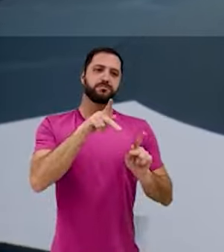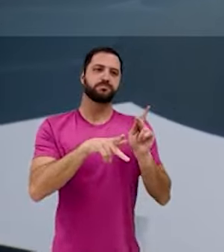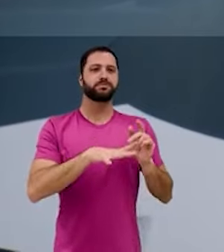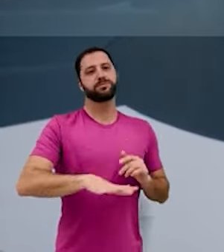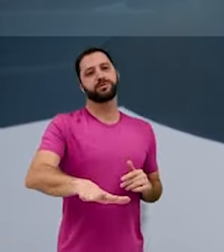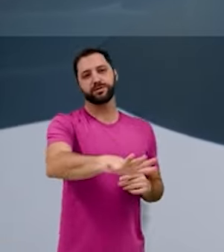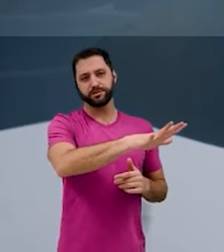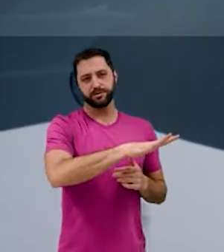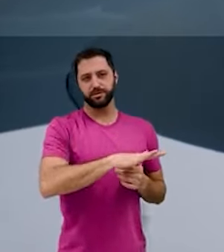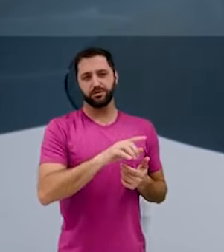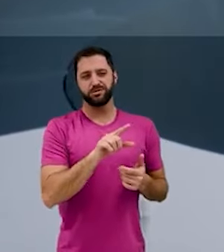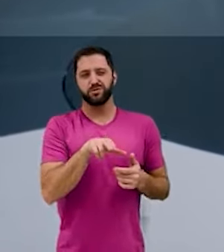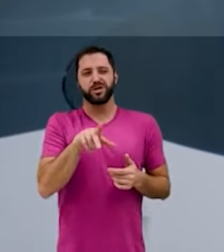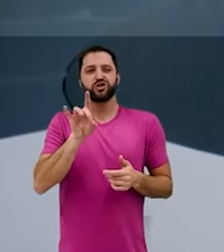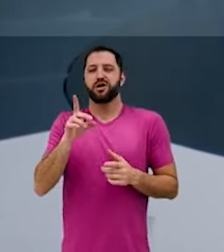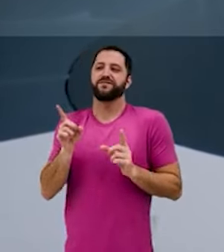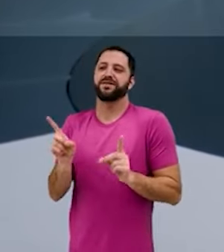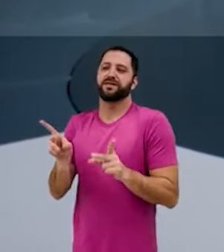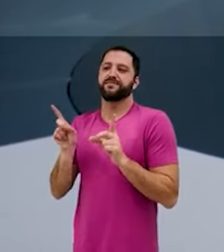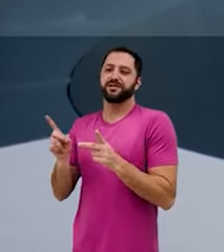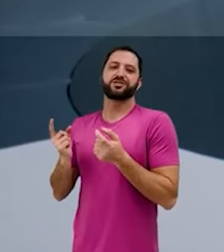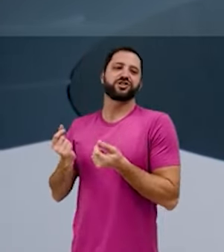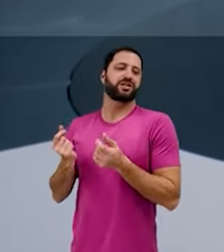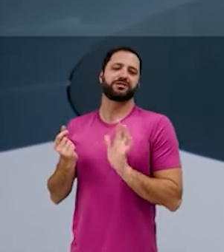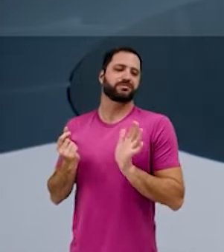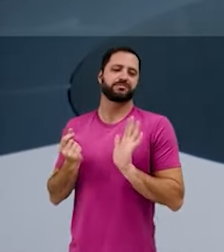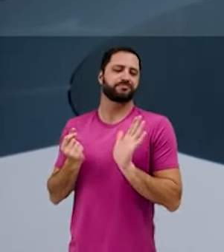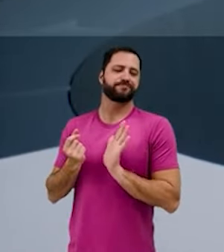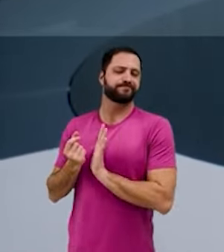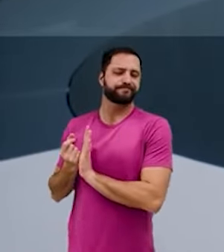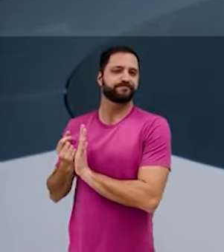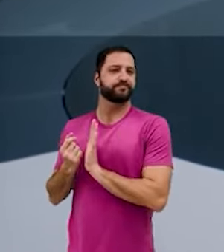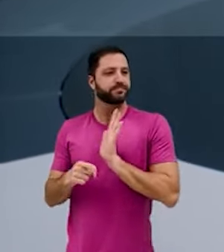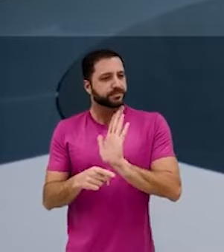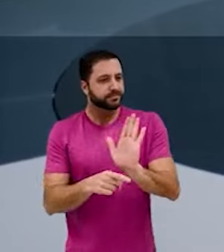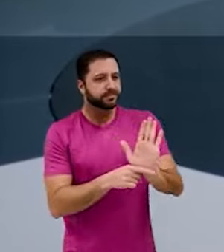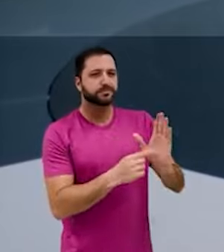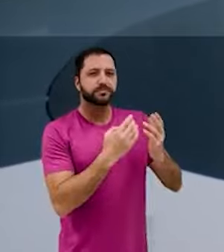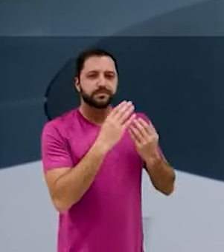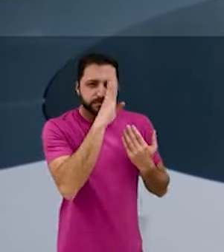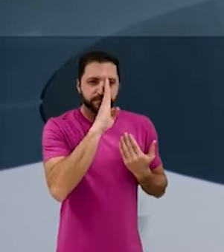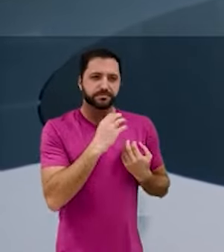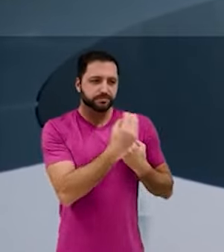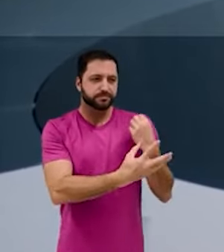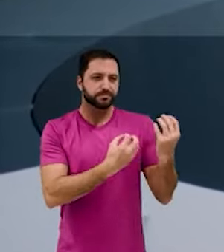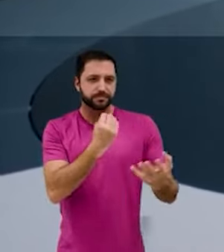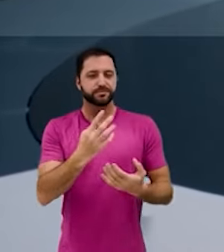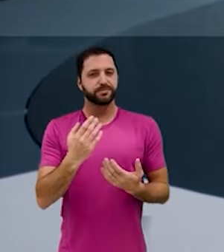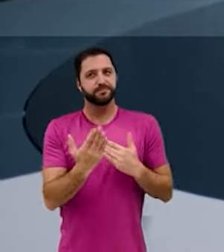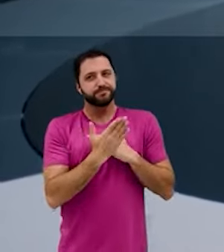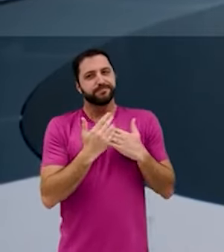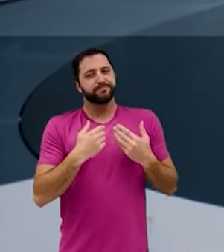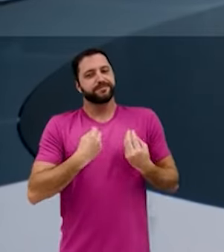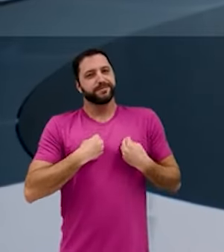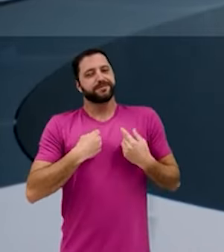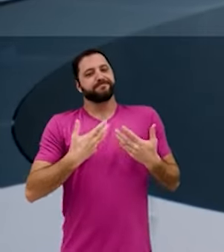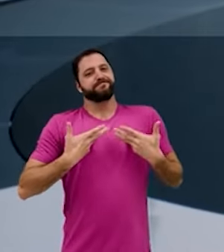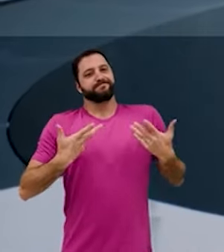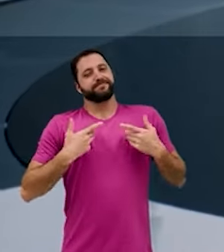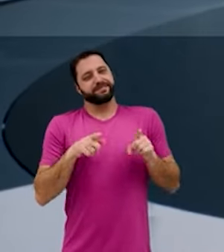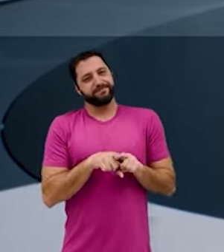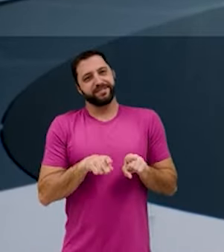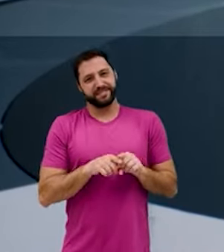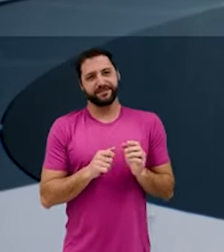positivo, né? Não só com as pessoas que podem consumir, mas a gente consegue resolver dores também de forma muito genuína.